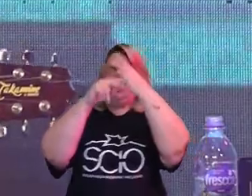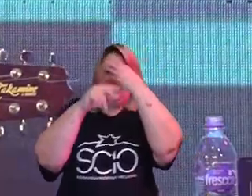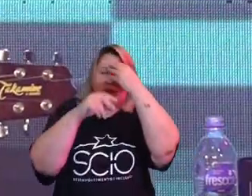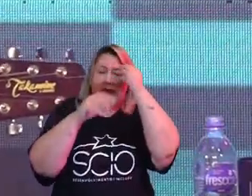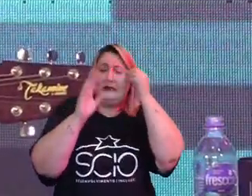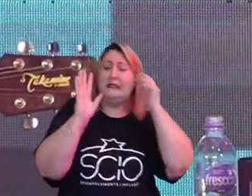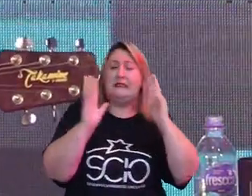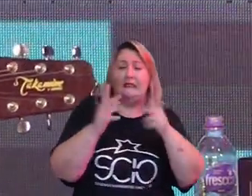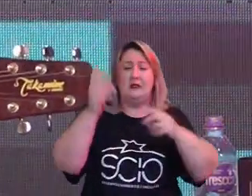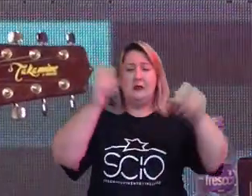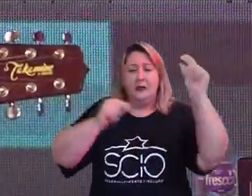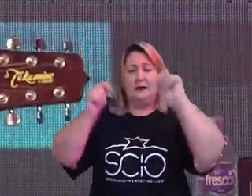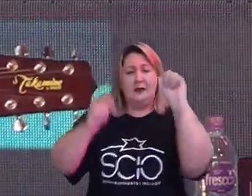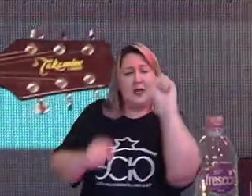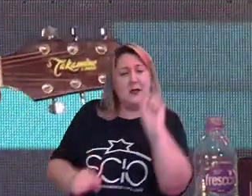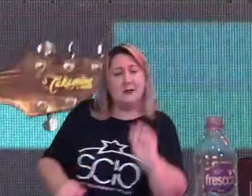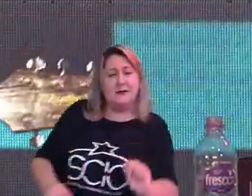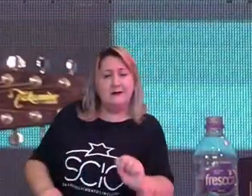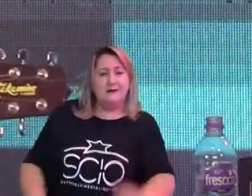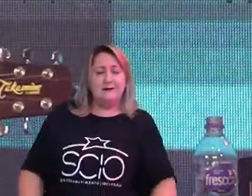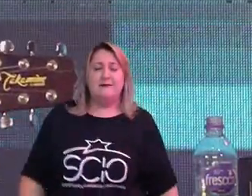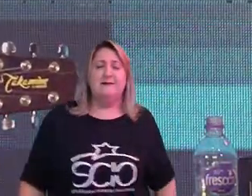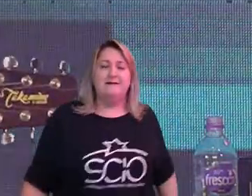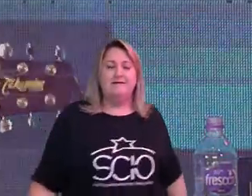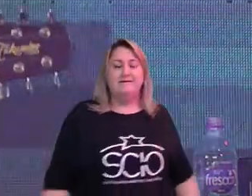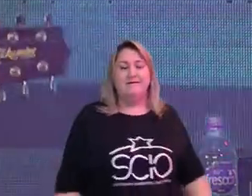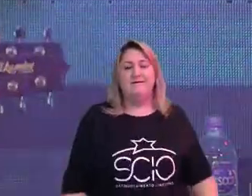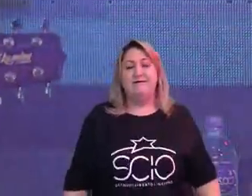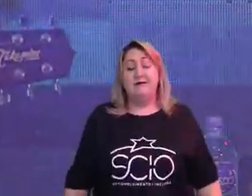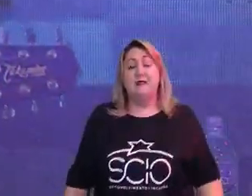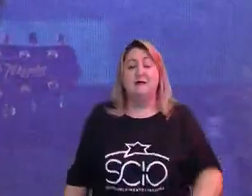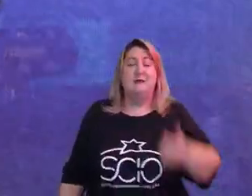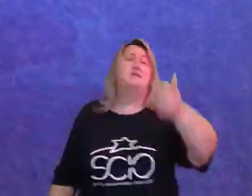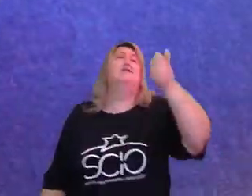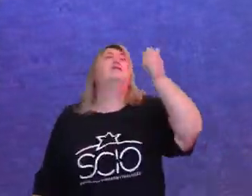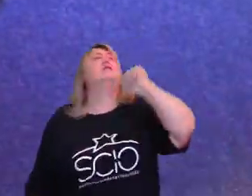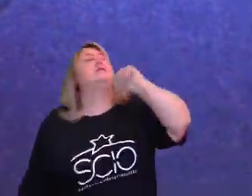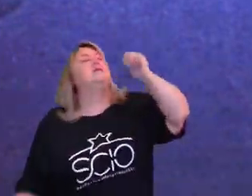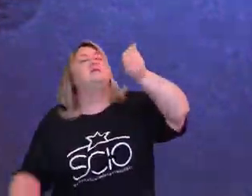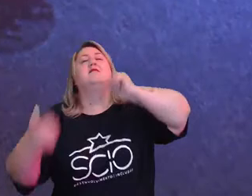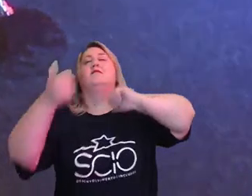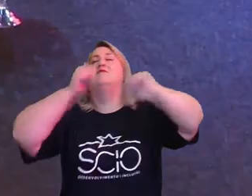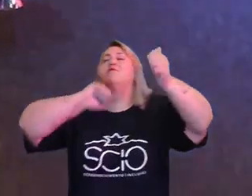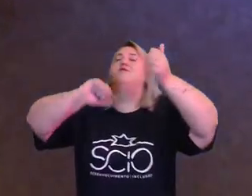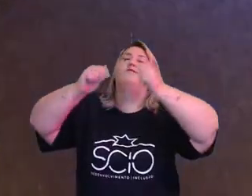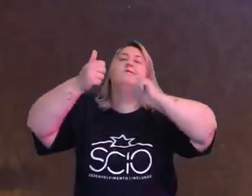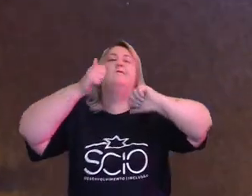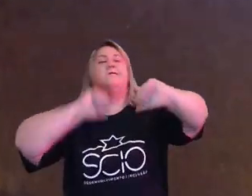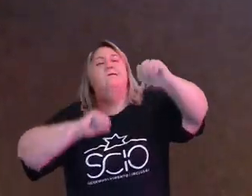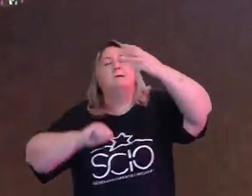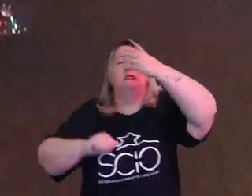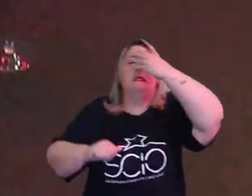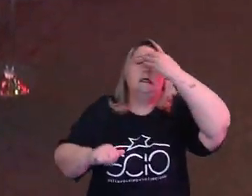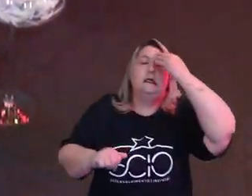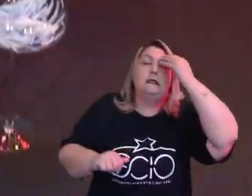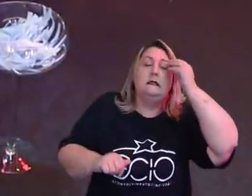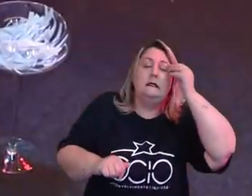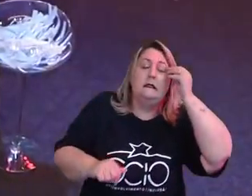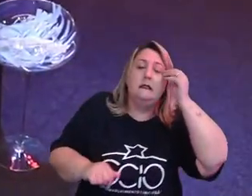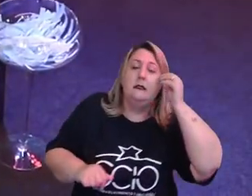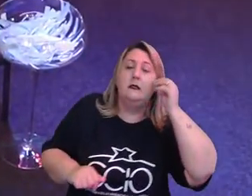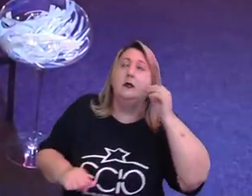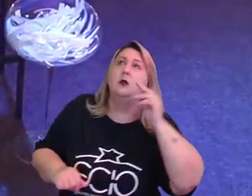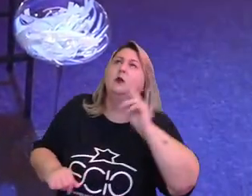uma boate aqui. Valeu, Luiz Carlos. Eu bebi demais e não consigo me